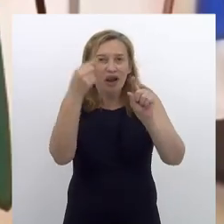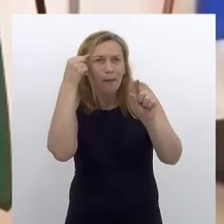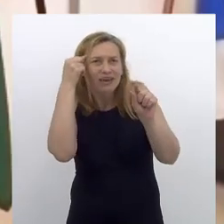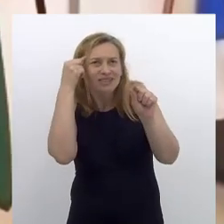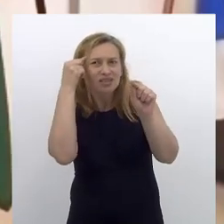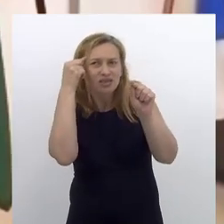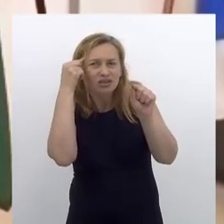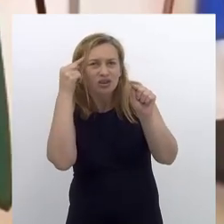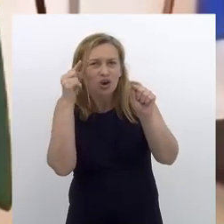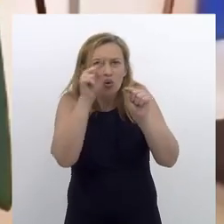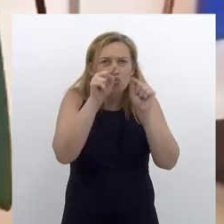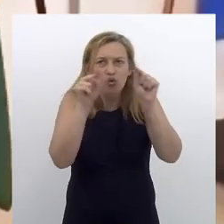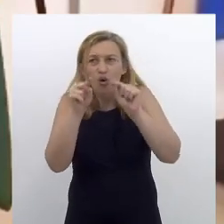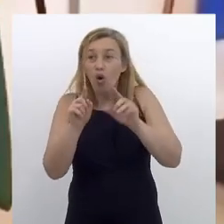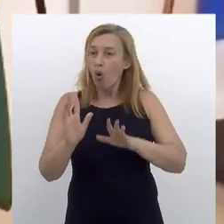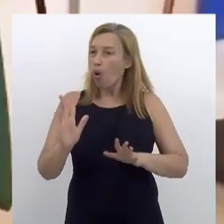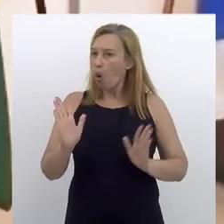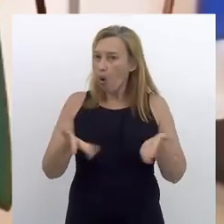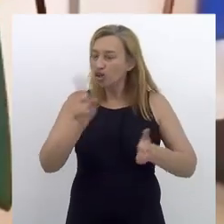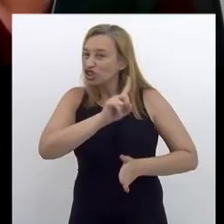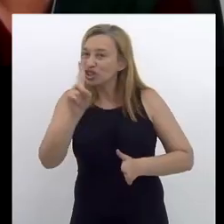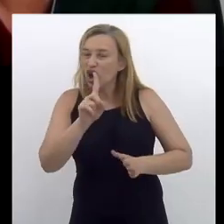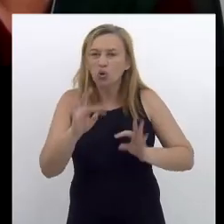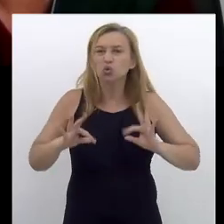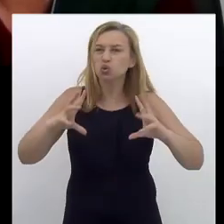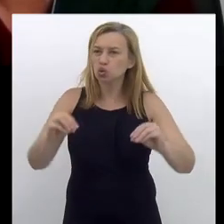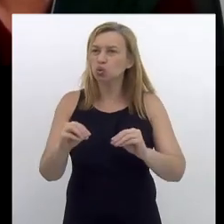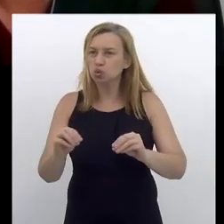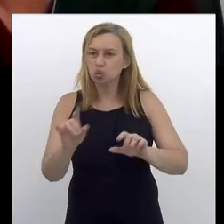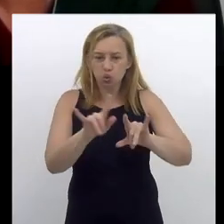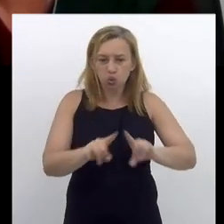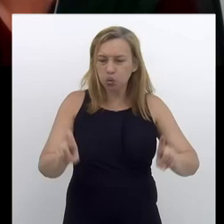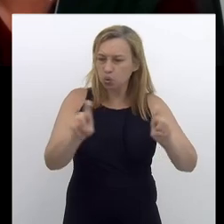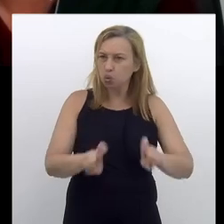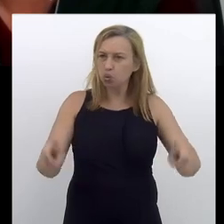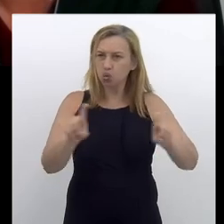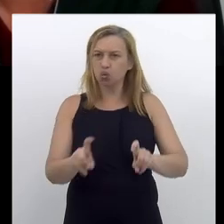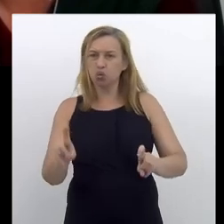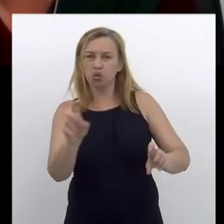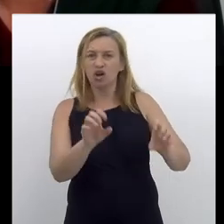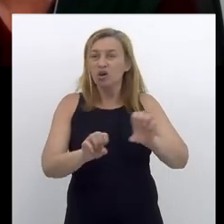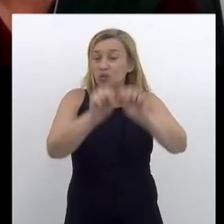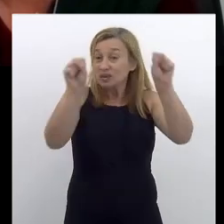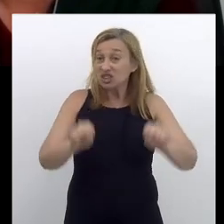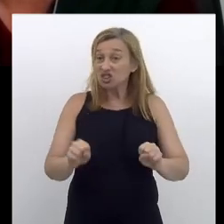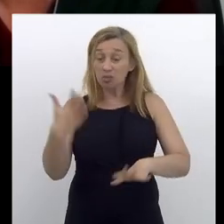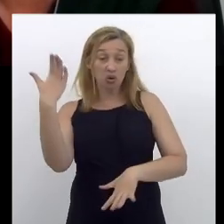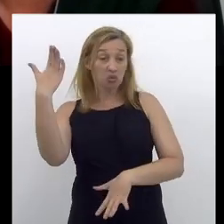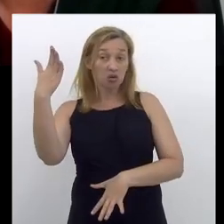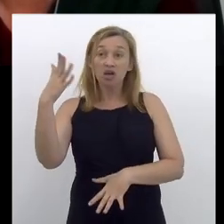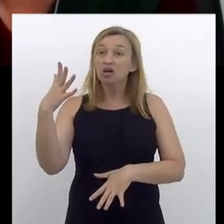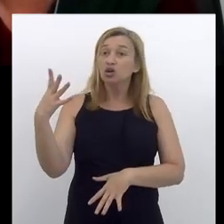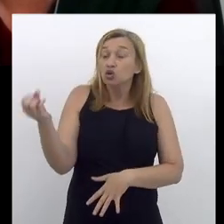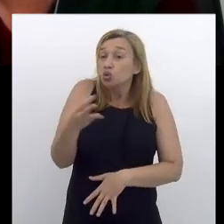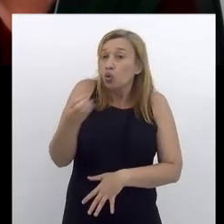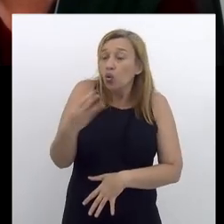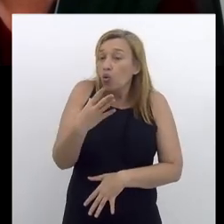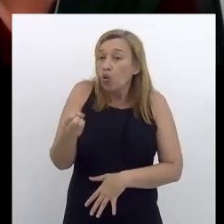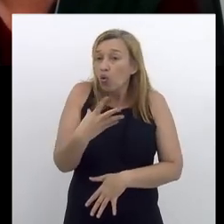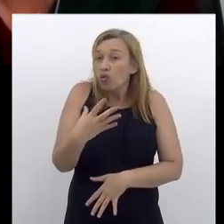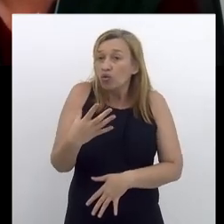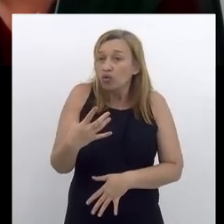Tristão, eu ficava pensando. Hoje não, tu modela tudo na internet, com sistemas modernos, e isso até